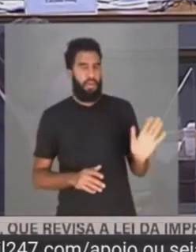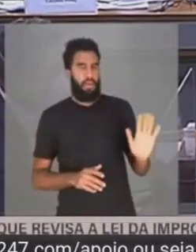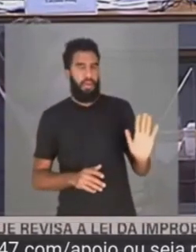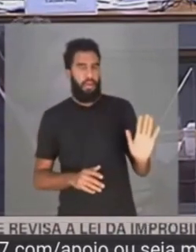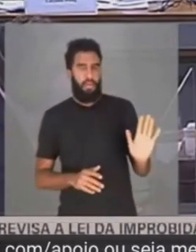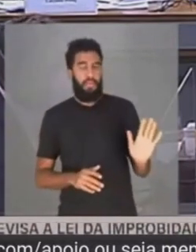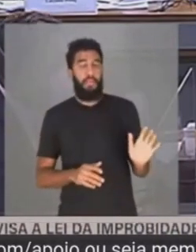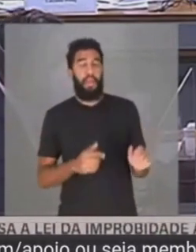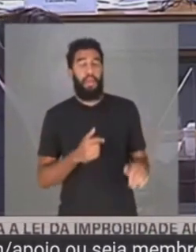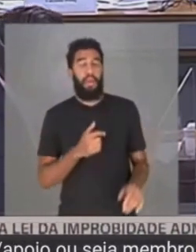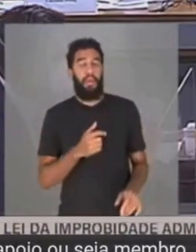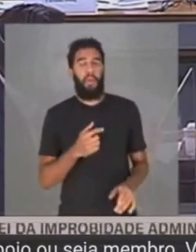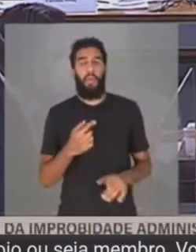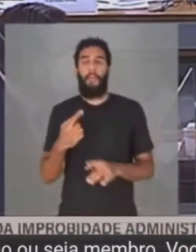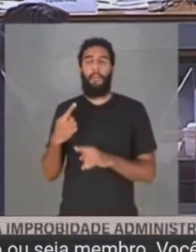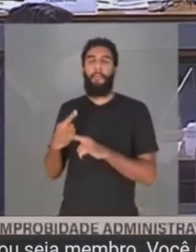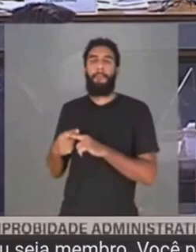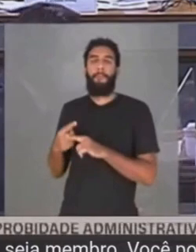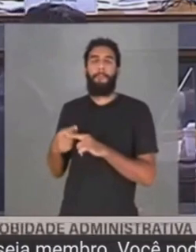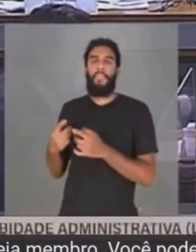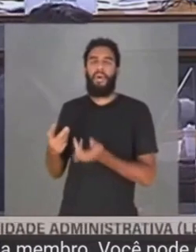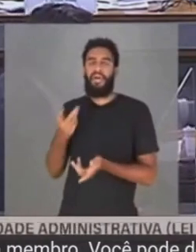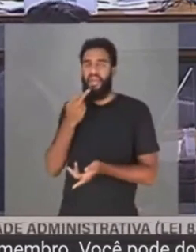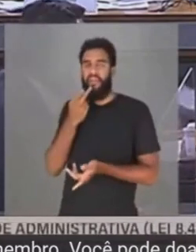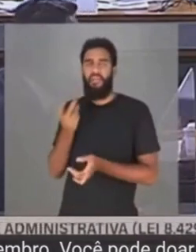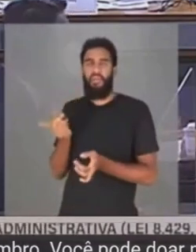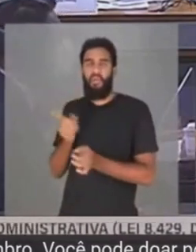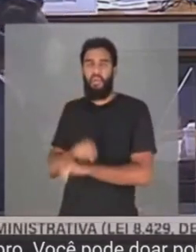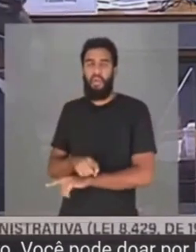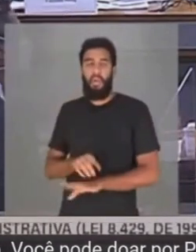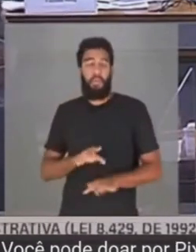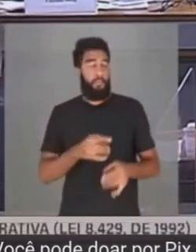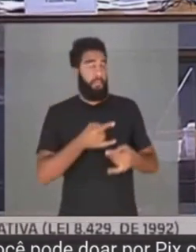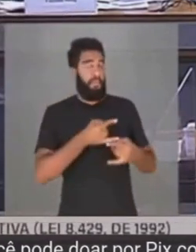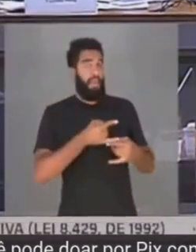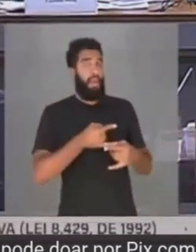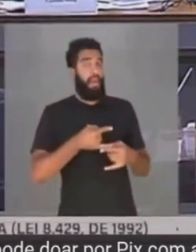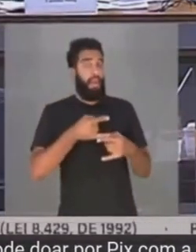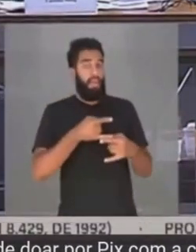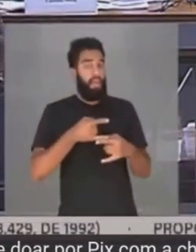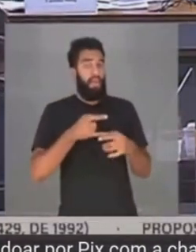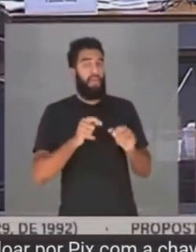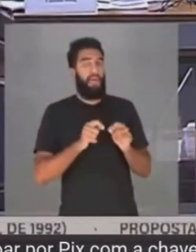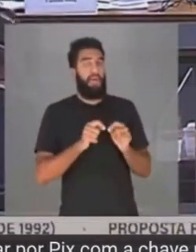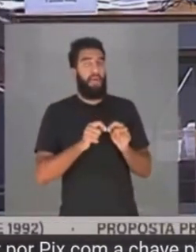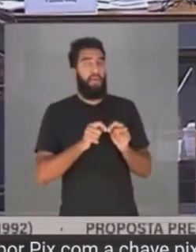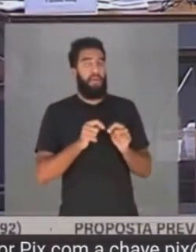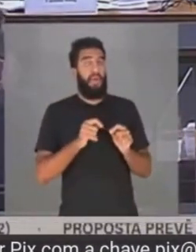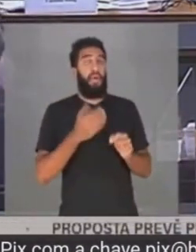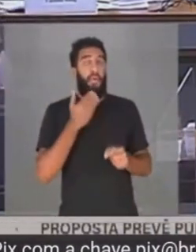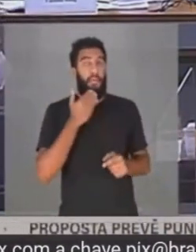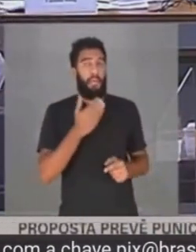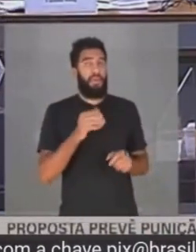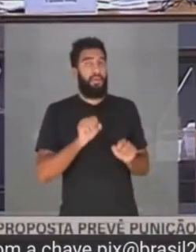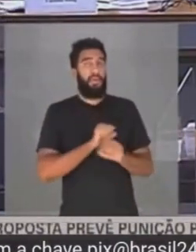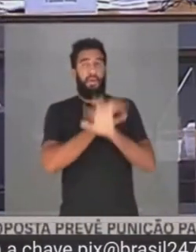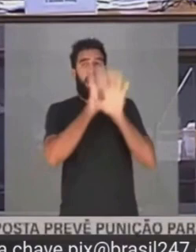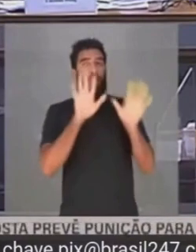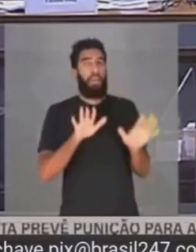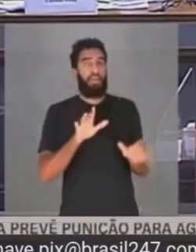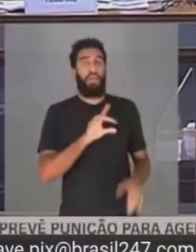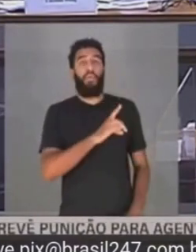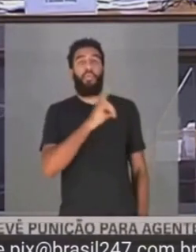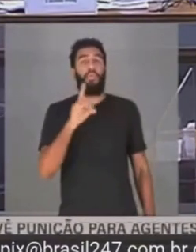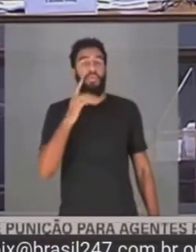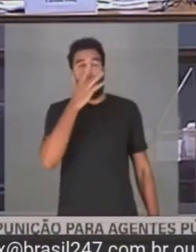queria... Porque o senhor contestou tanto isso. Não, a live que eu fiz, eu pedia mais transparência para saber o dia que a pessoa